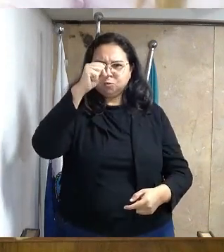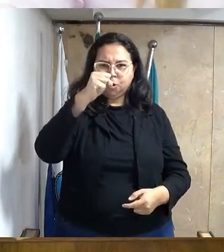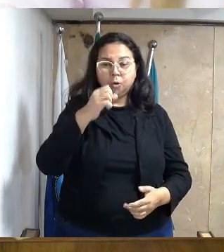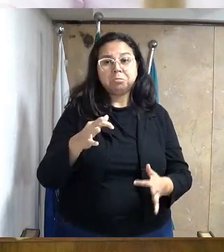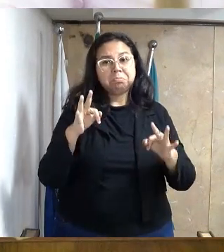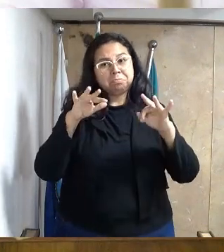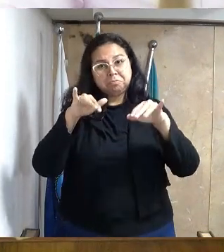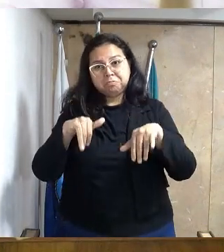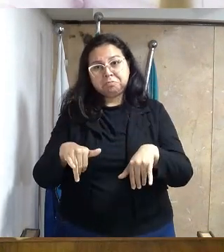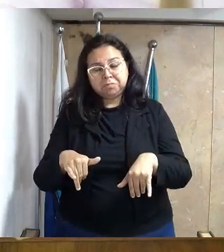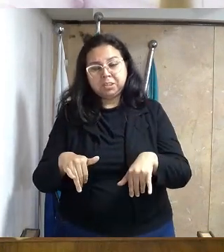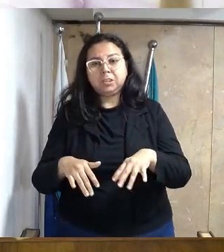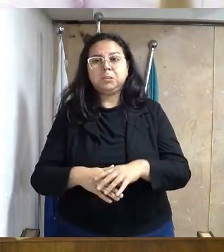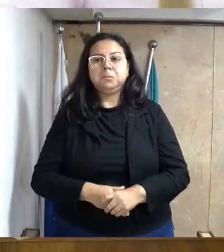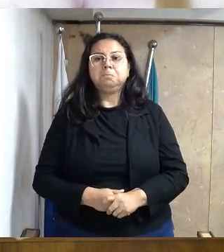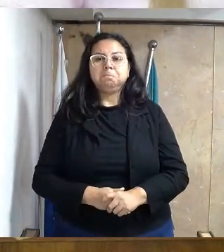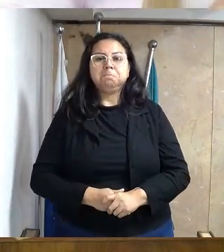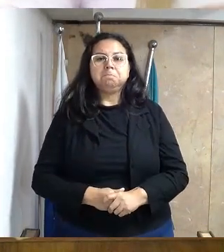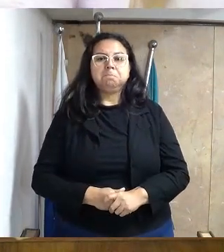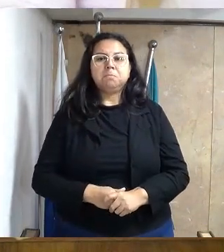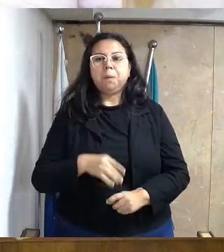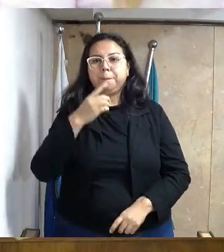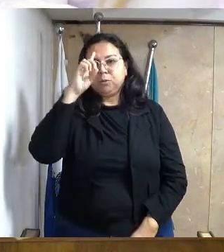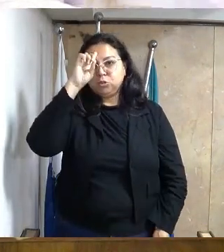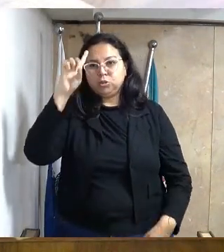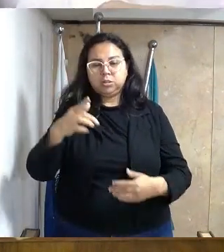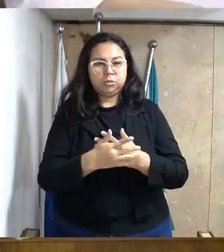nada a tratarmos, está encerrada a sessão. Bom dia a todos.